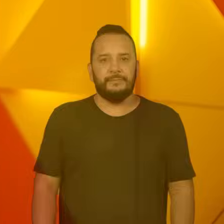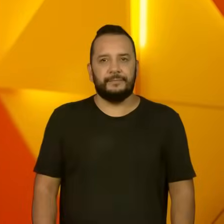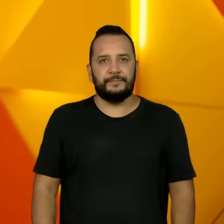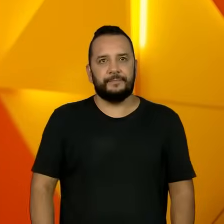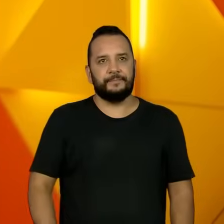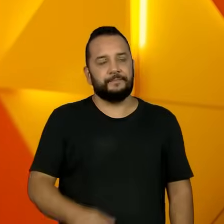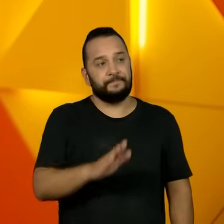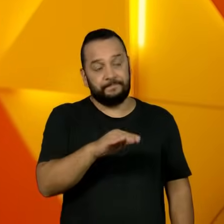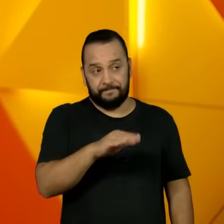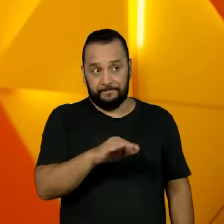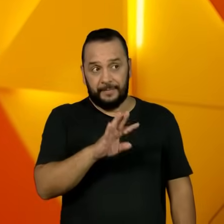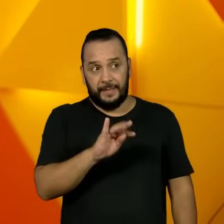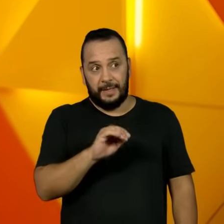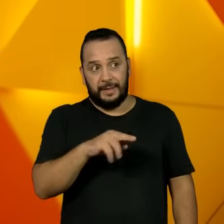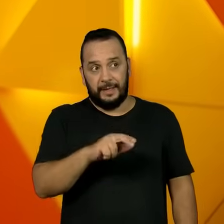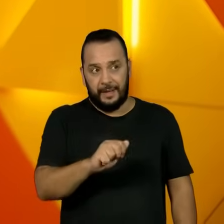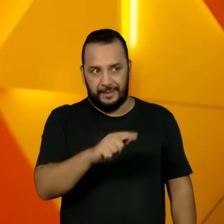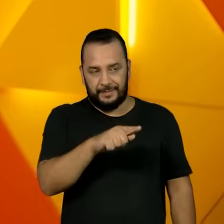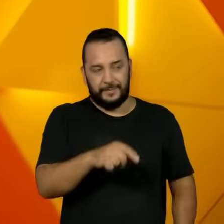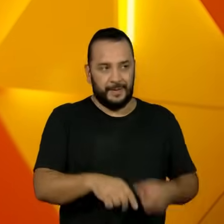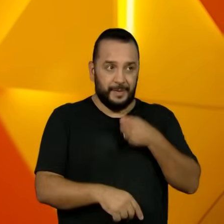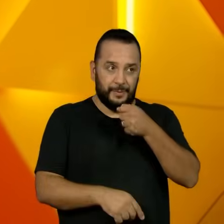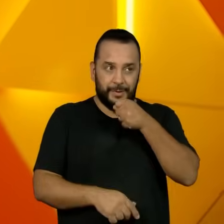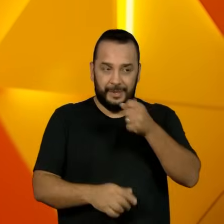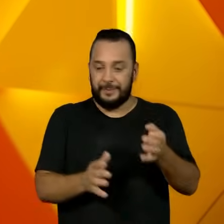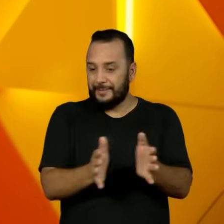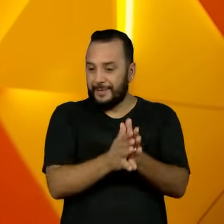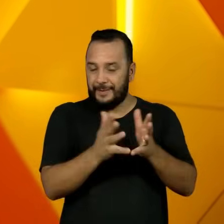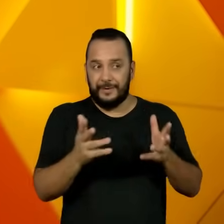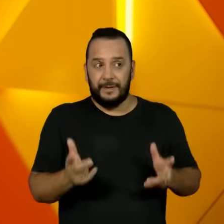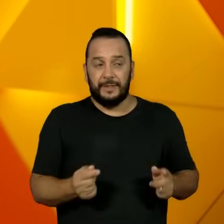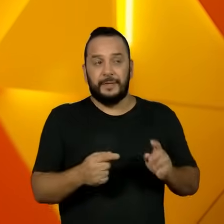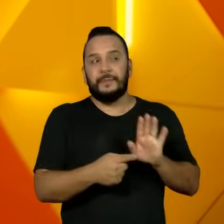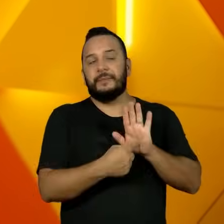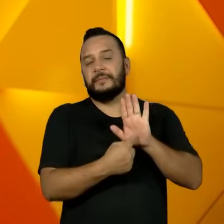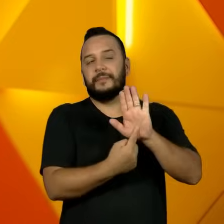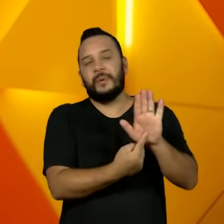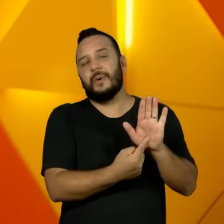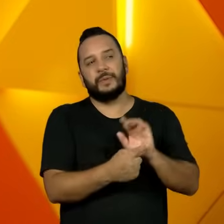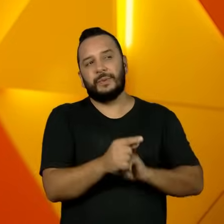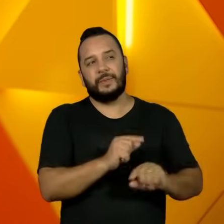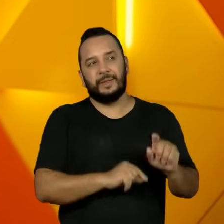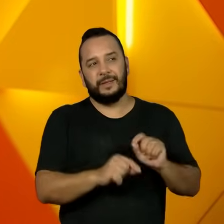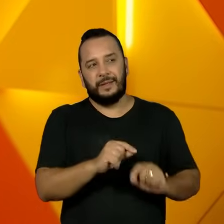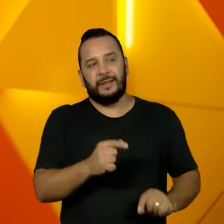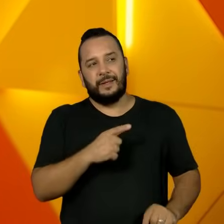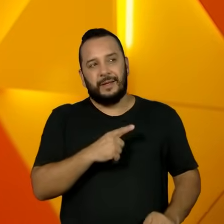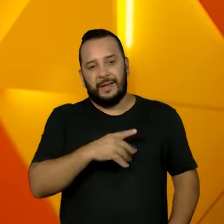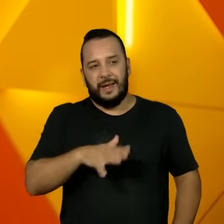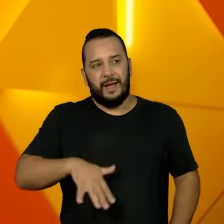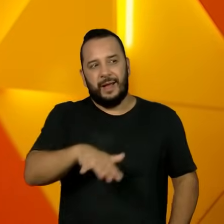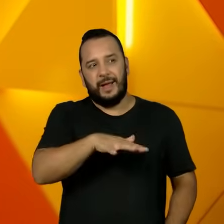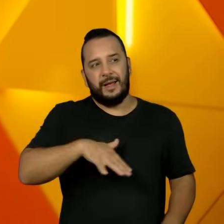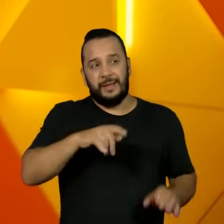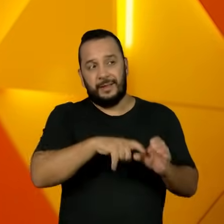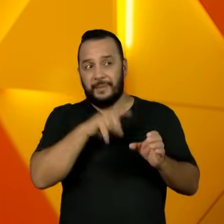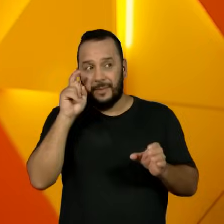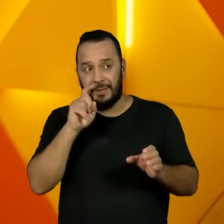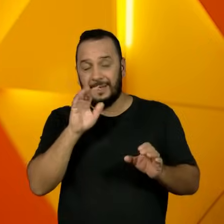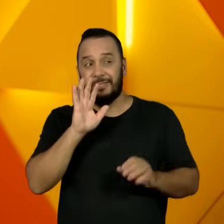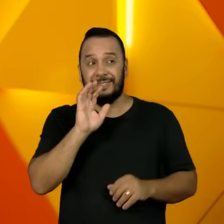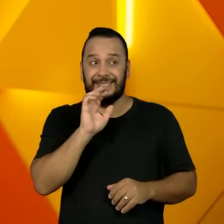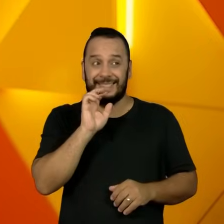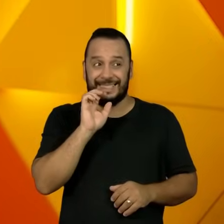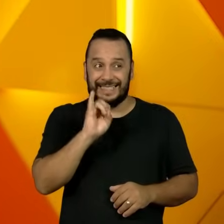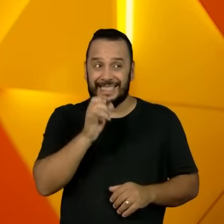Tainá, a reportagem maravilhosa, mas acho que ainda mostra muito um cenário do universo independente. Quando a gente está falando dos